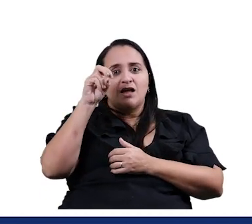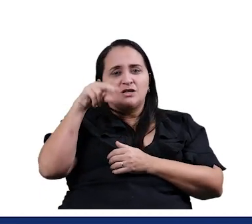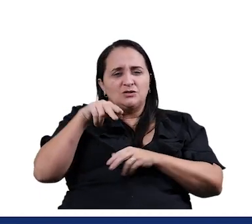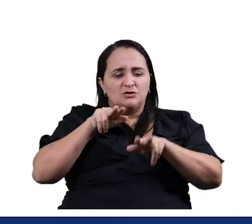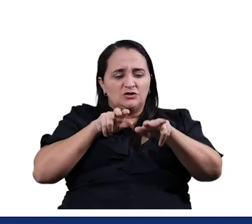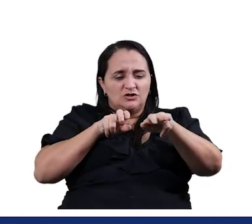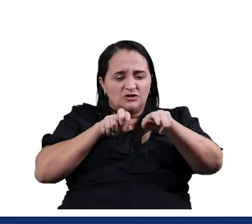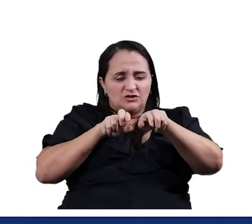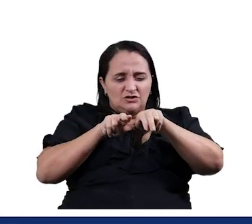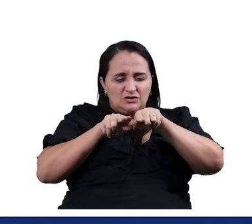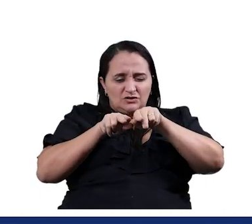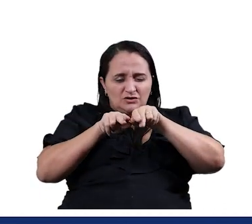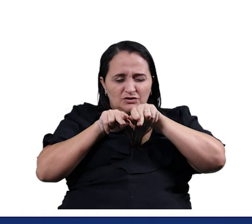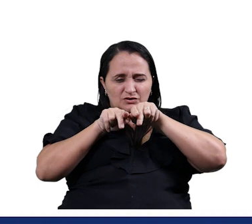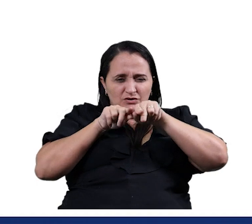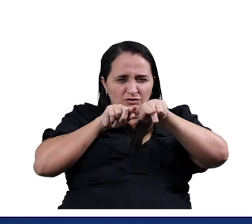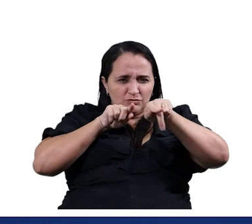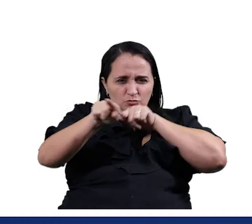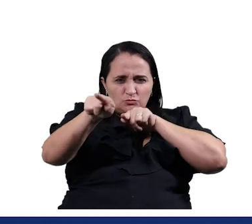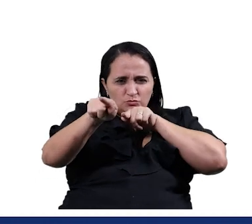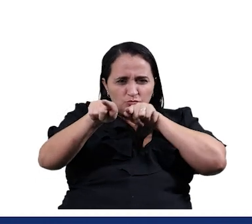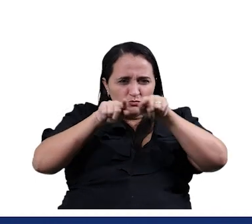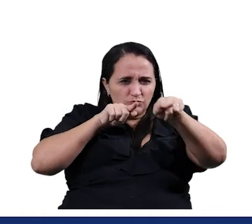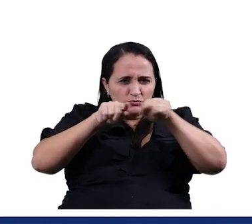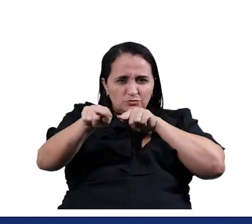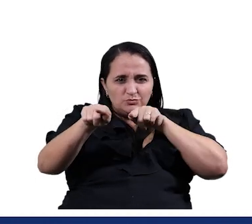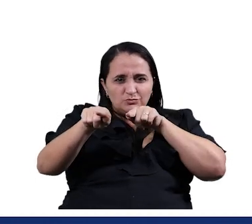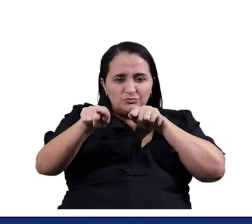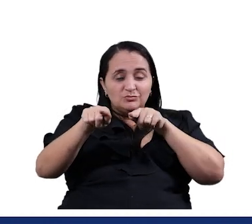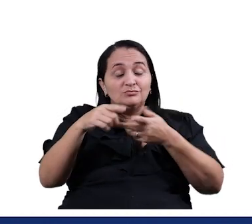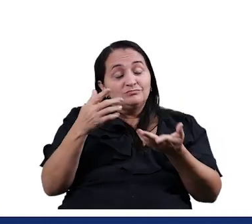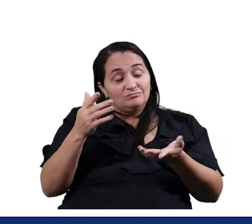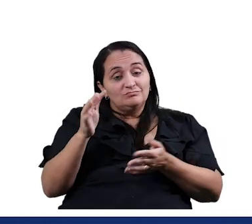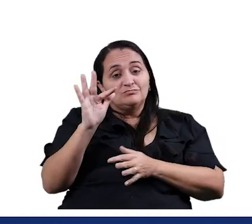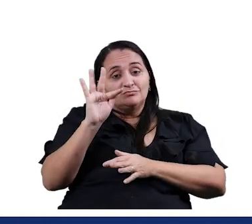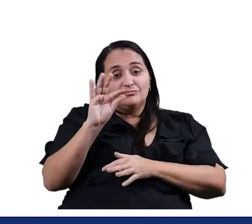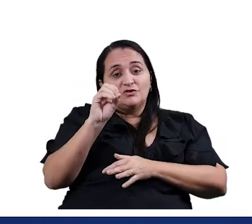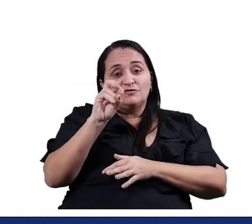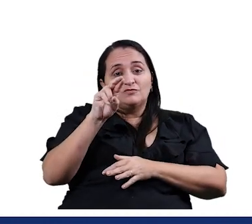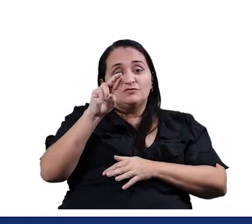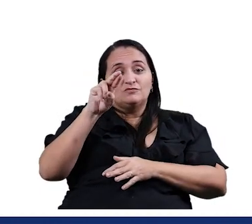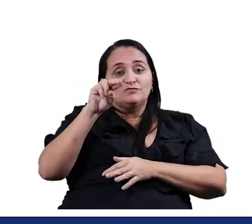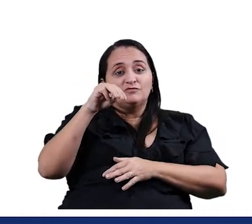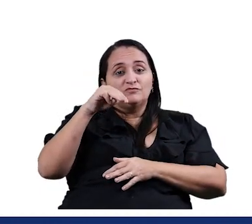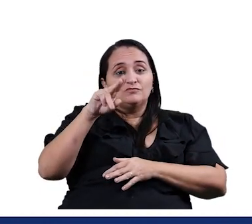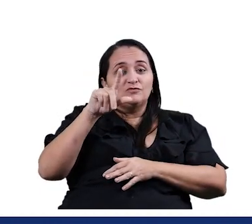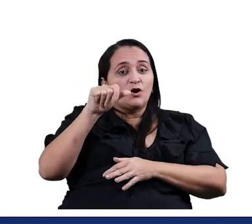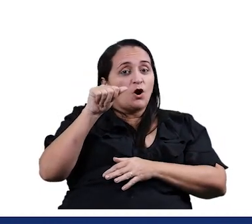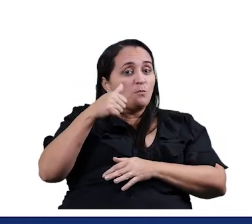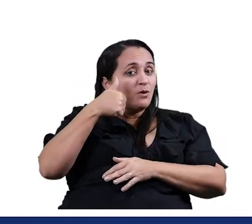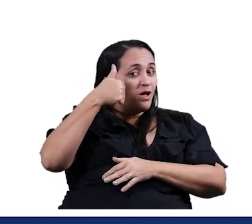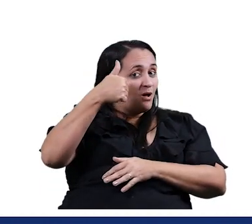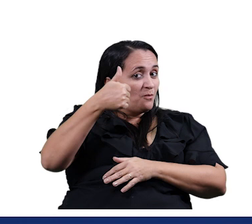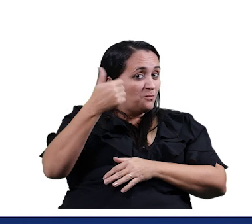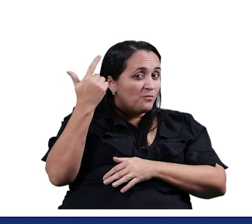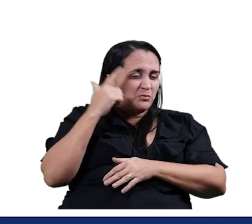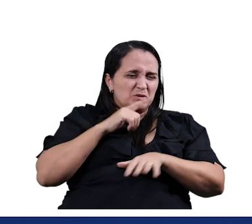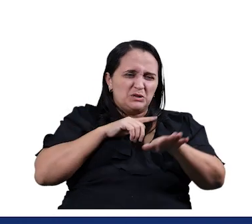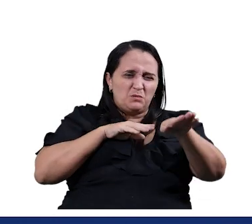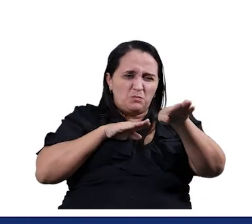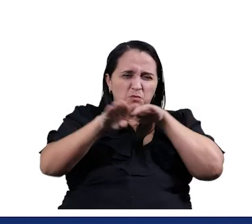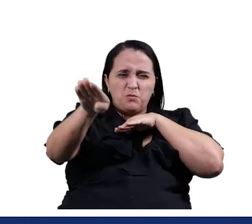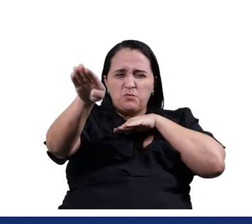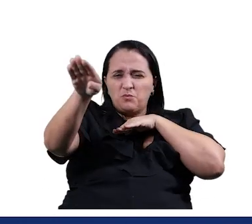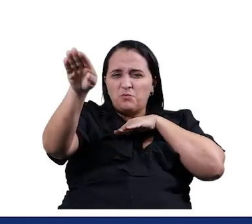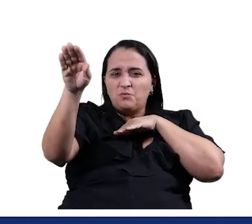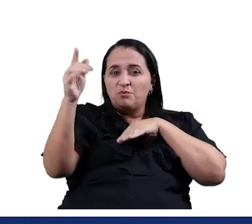tema, sabendo que o Brasil mais uma vez ganhou uma Fórmula 1. Pelé, que é o mais conhecido de todos mundialmente,